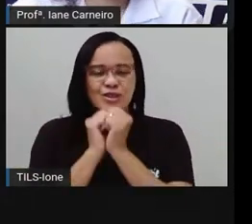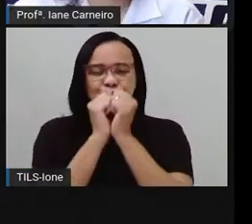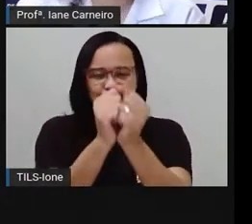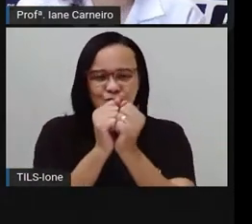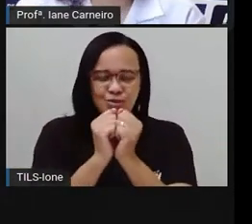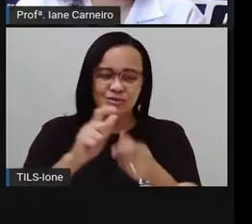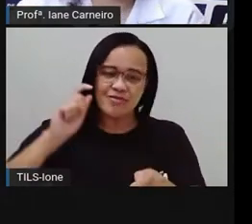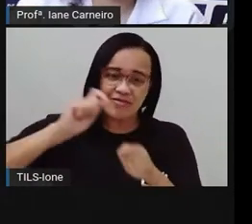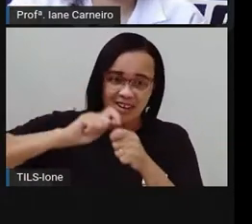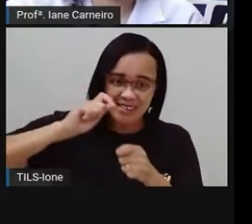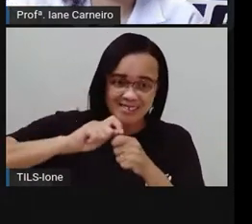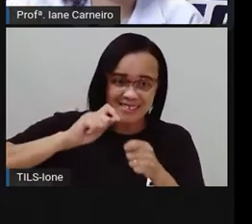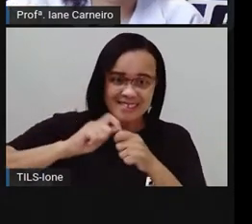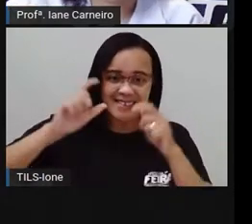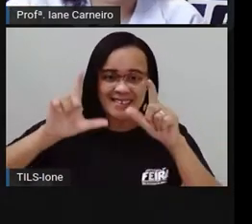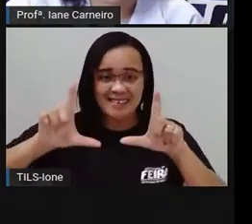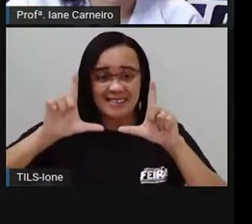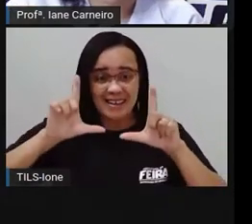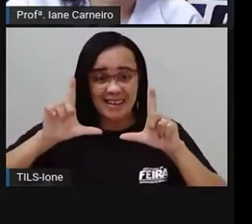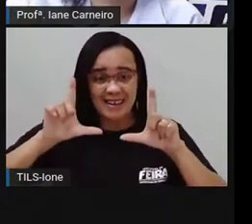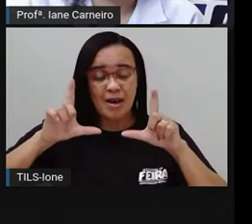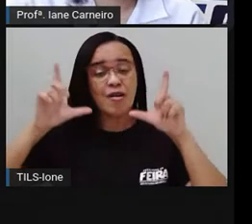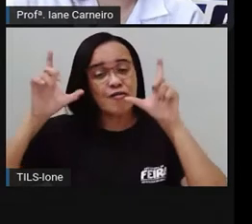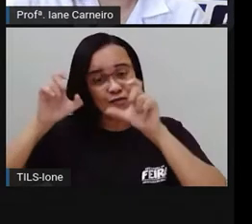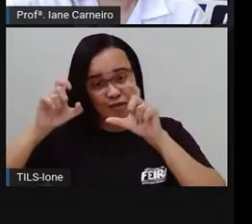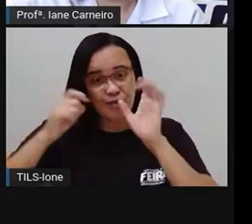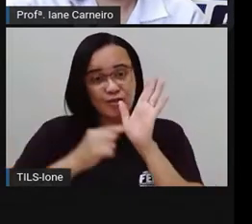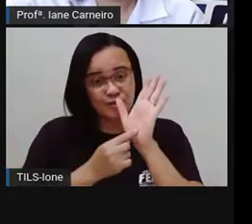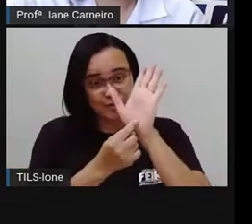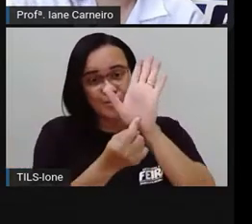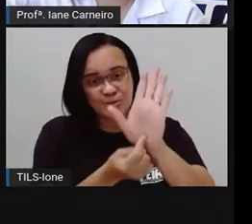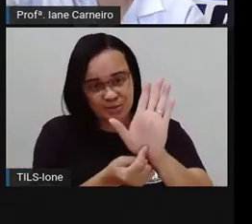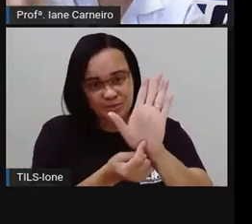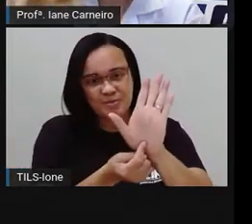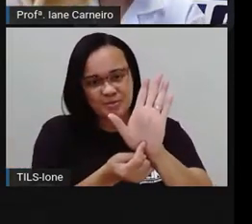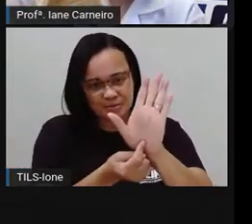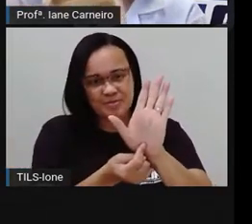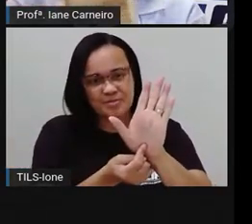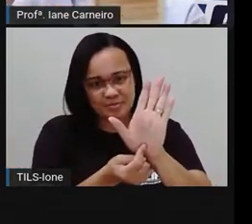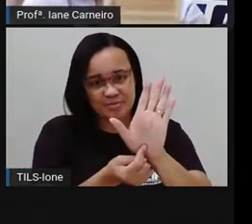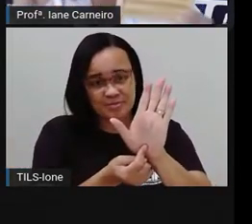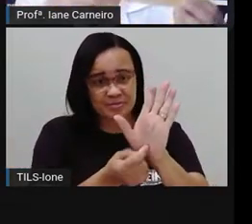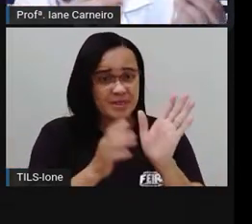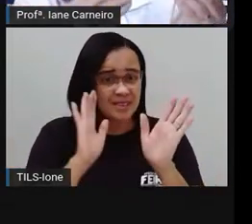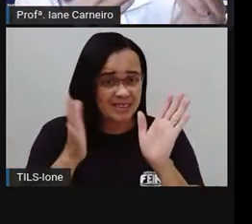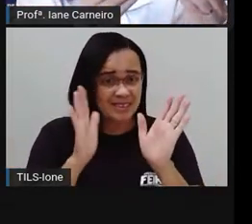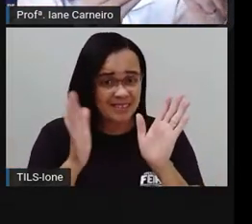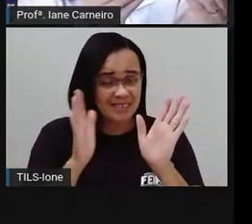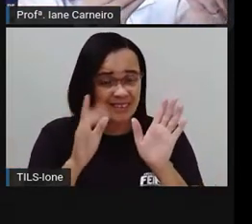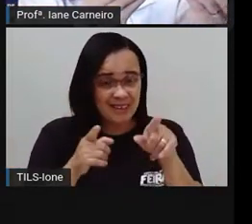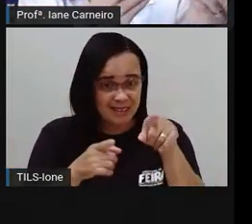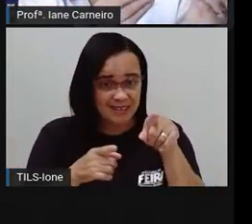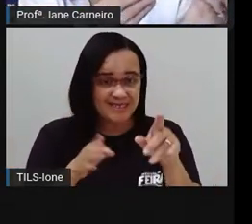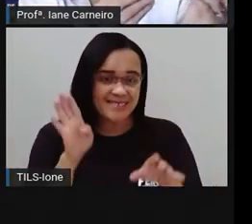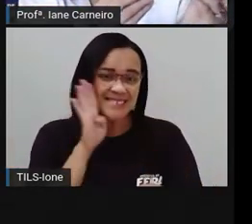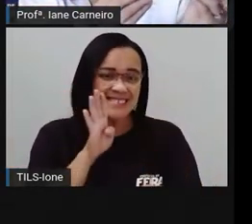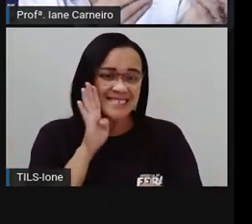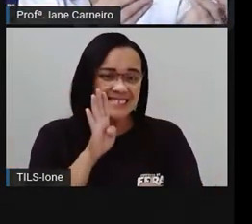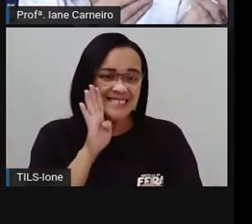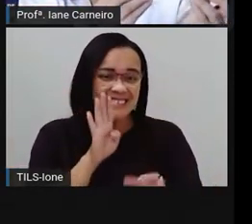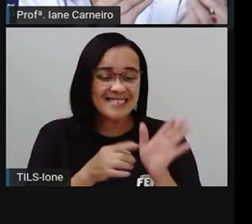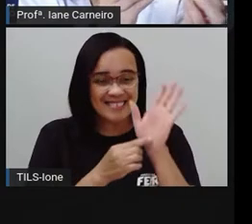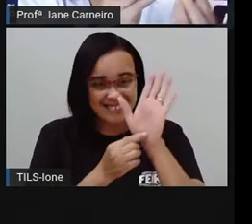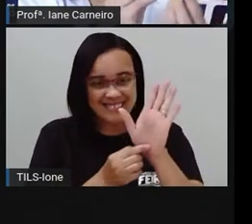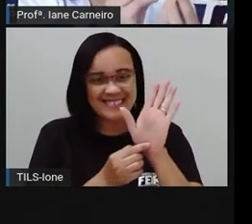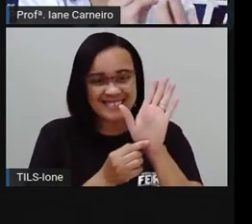porta-retrato. Então peguem aí, a Pró vai mostrar para vocês, ó, o porta-retrato. A Pró já fez um aqui, ó, tá